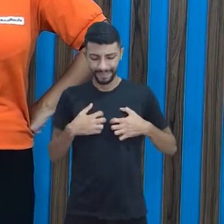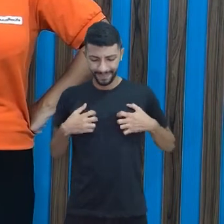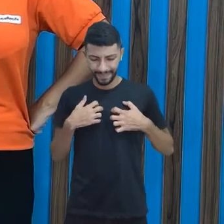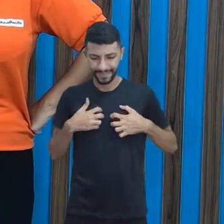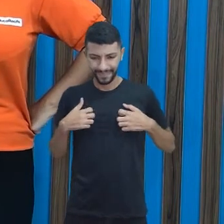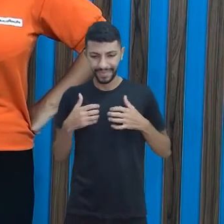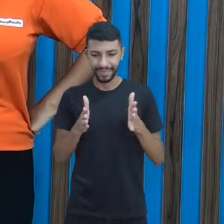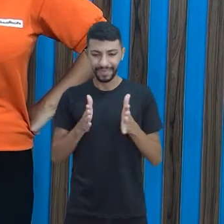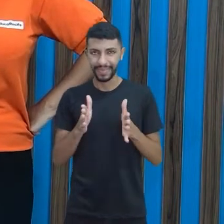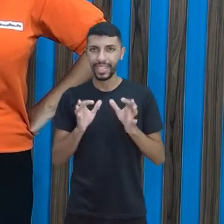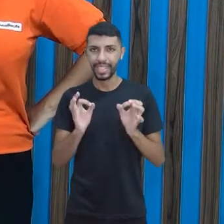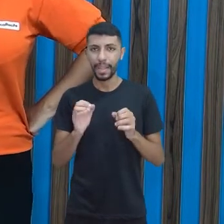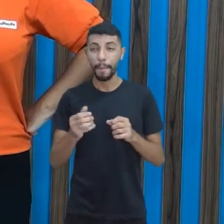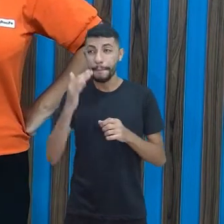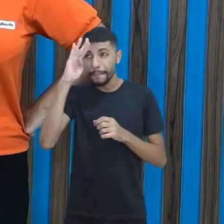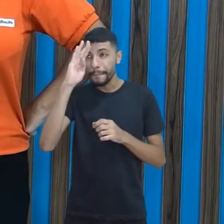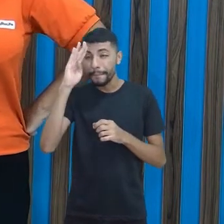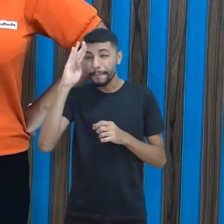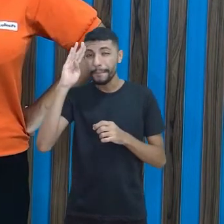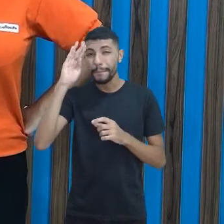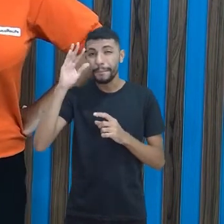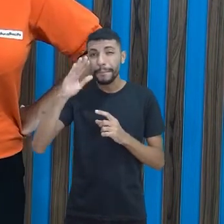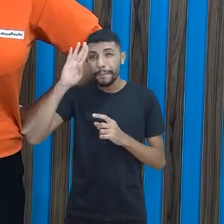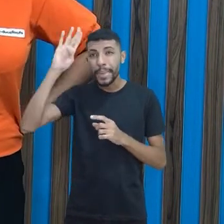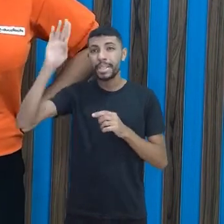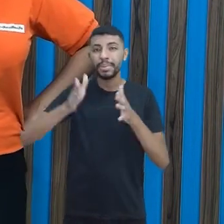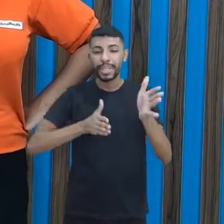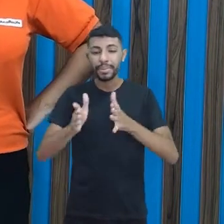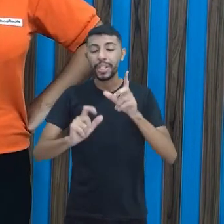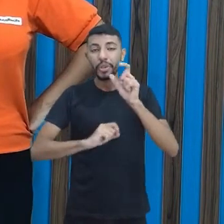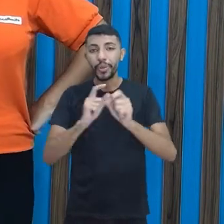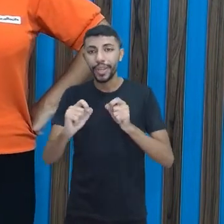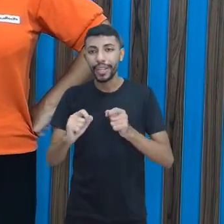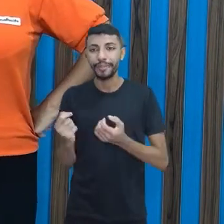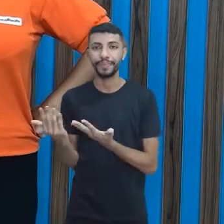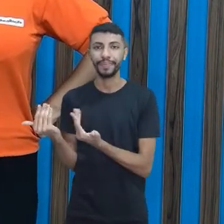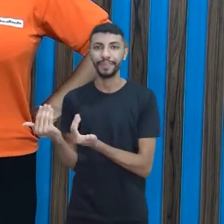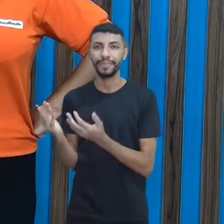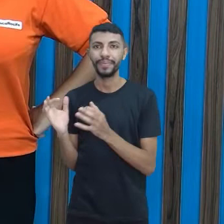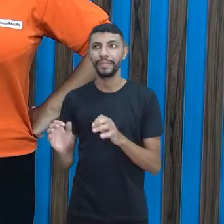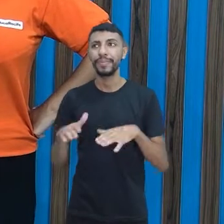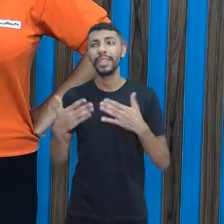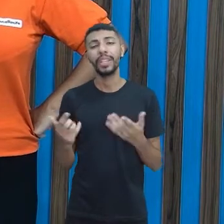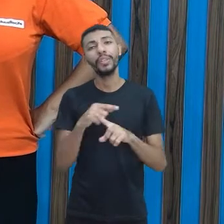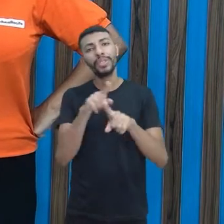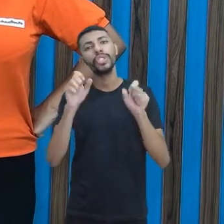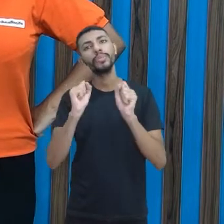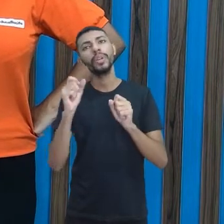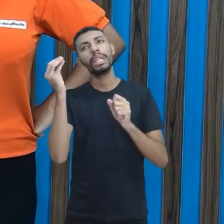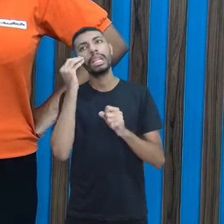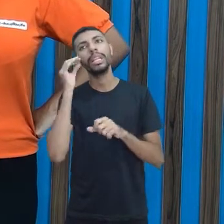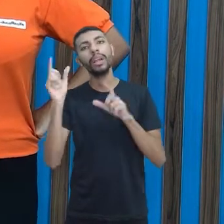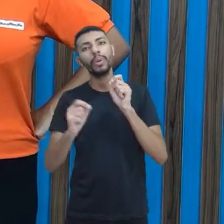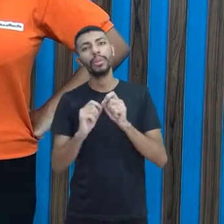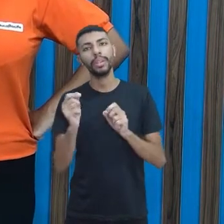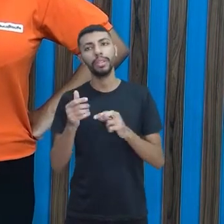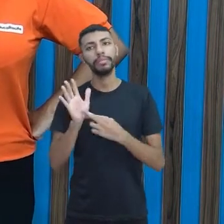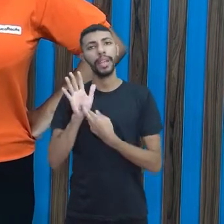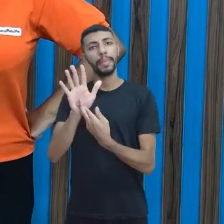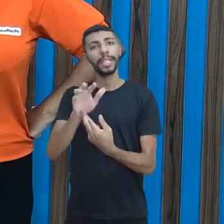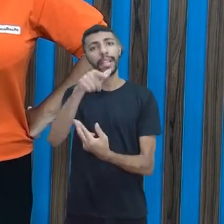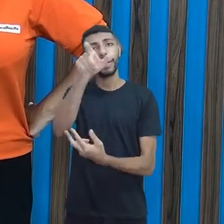é a adolescência. Então, por que vocês podem tentar se representar? Se olhar o que não